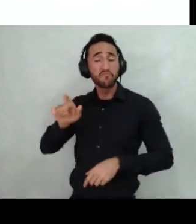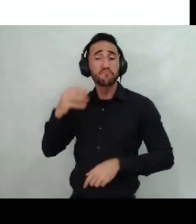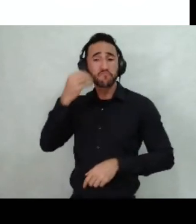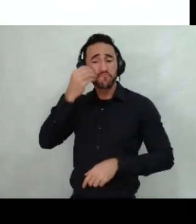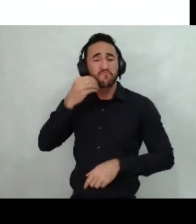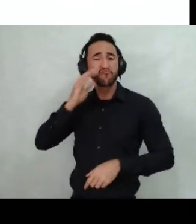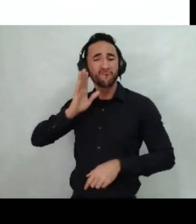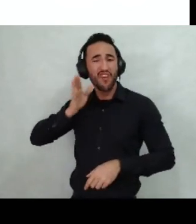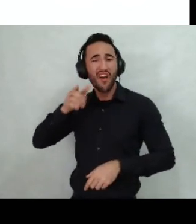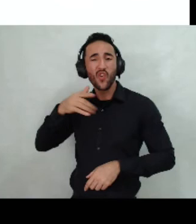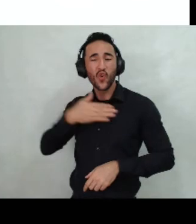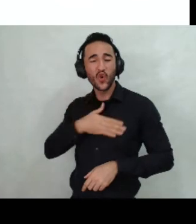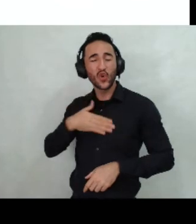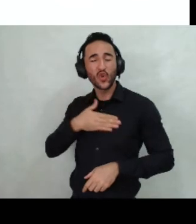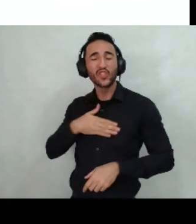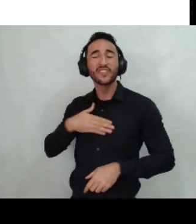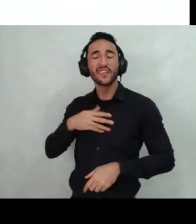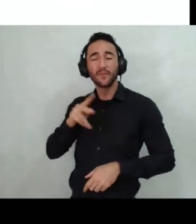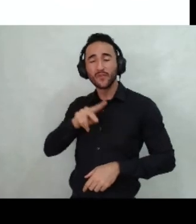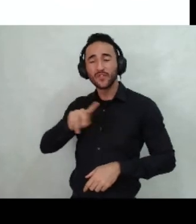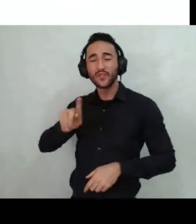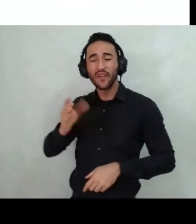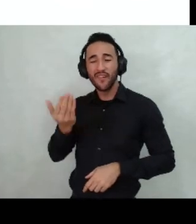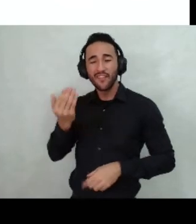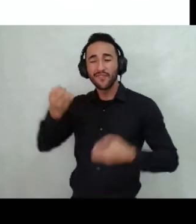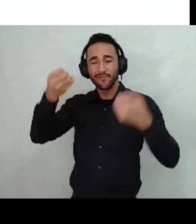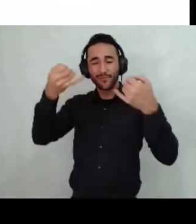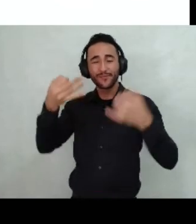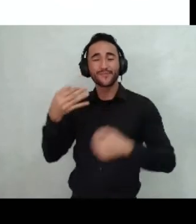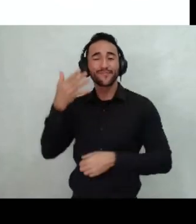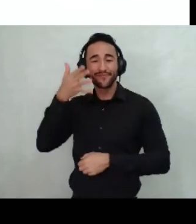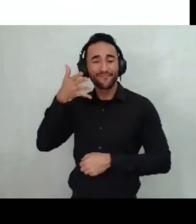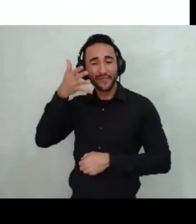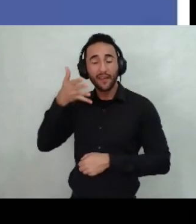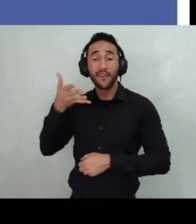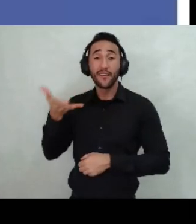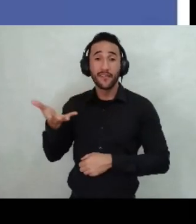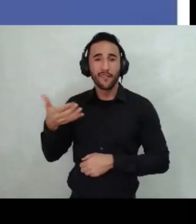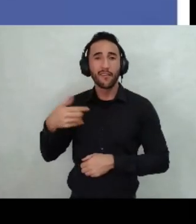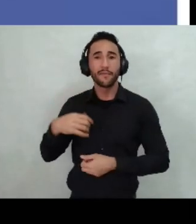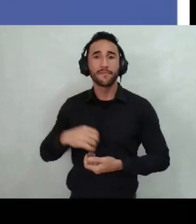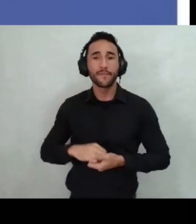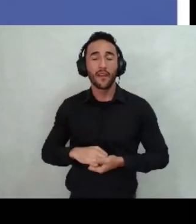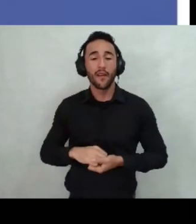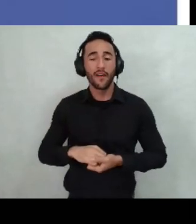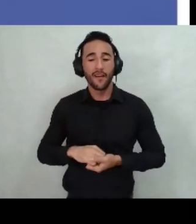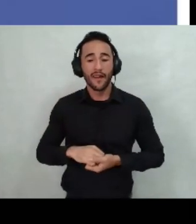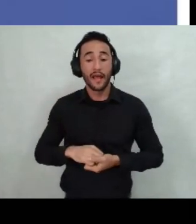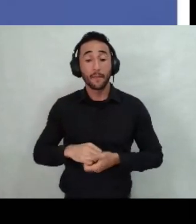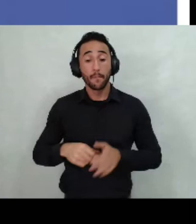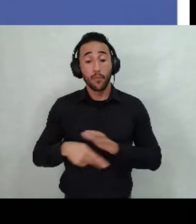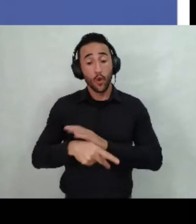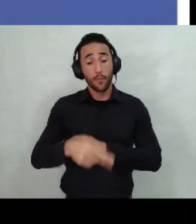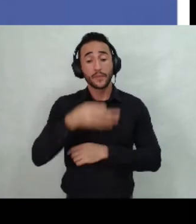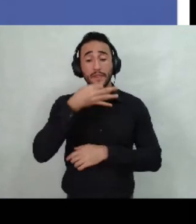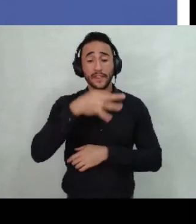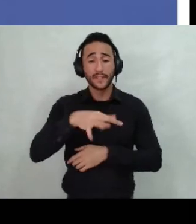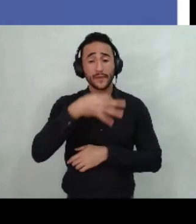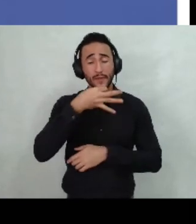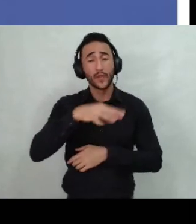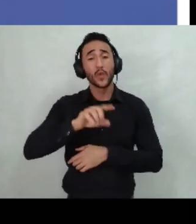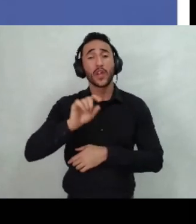Nancy e do Eduardo, o Marcos Caseiro e o Evaldo Stanislau, né, aqui na Baixada Santista, estudando uma população